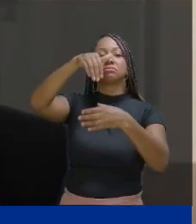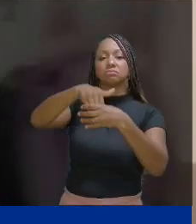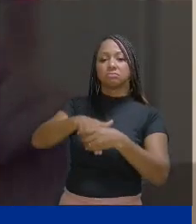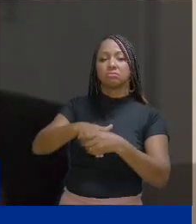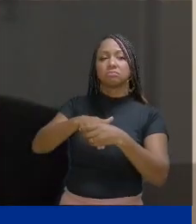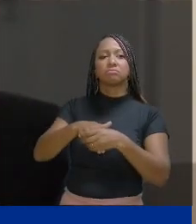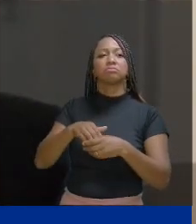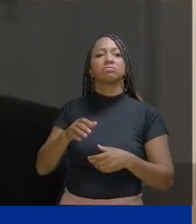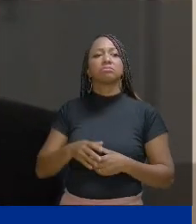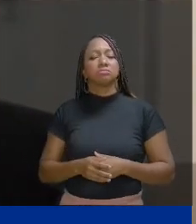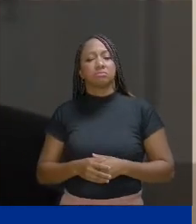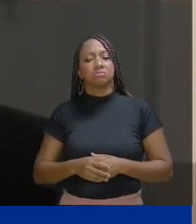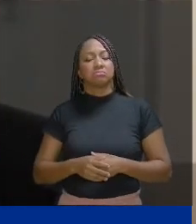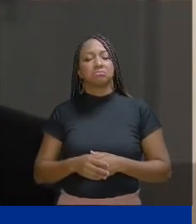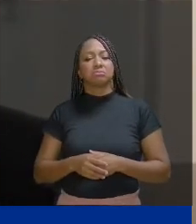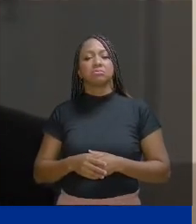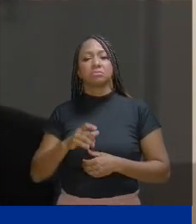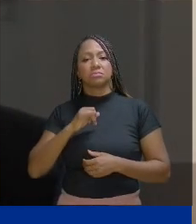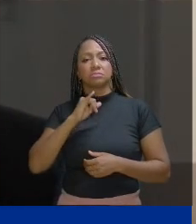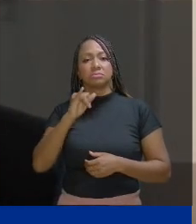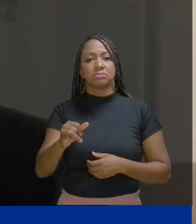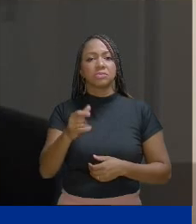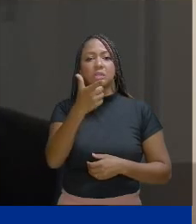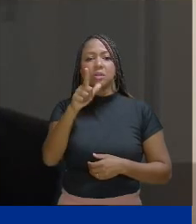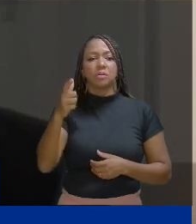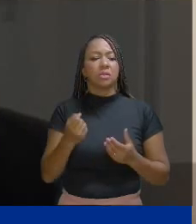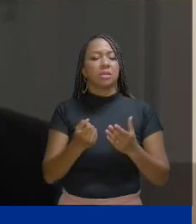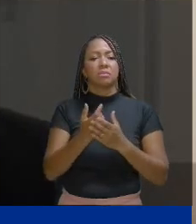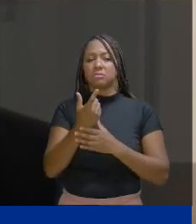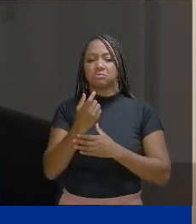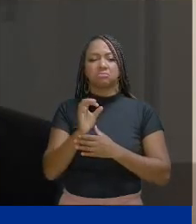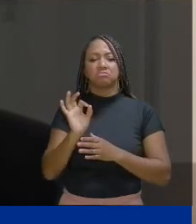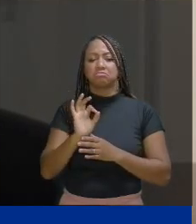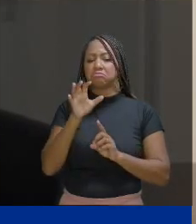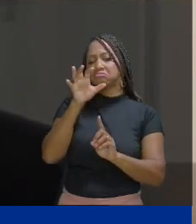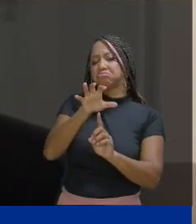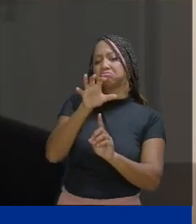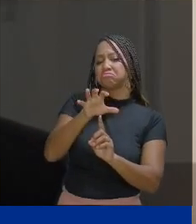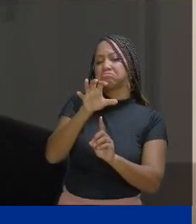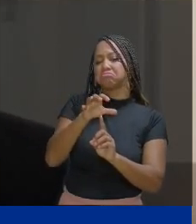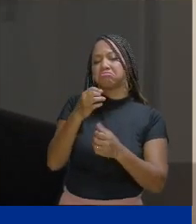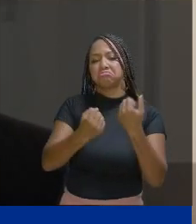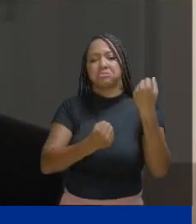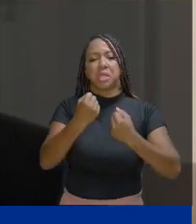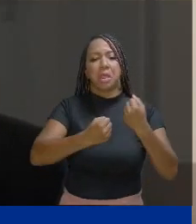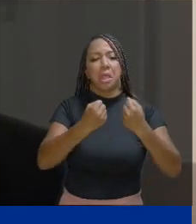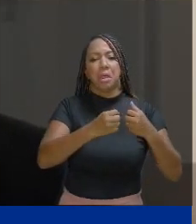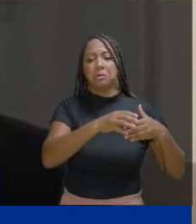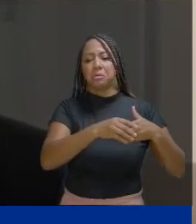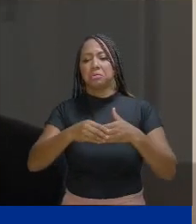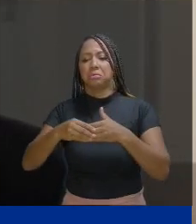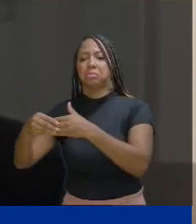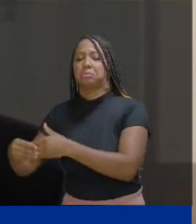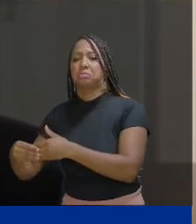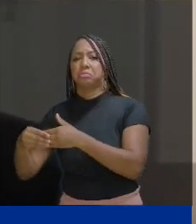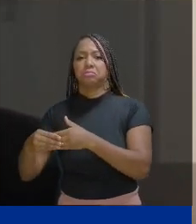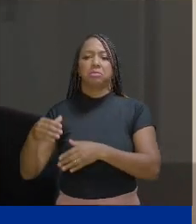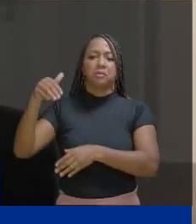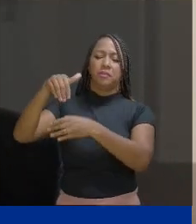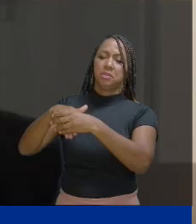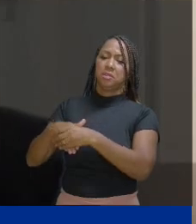suposto mar de eleitores só há um, ele diz que não houve compra de votos, que não houve transporte de eleitor, que não houve